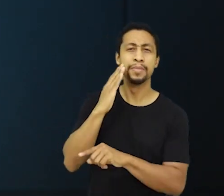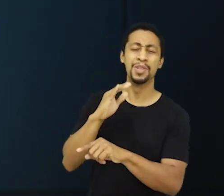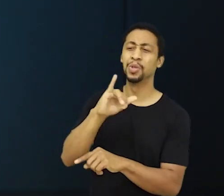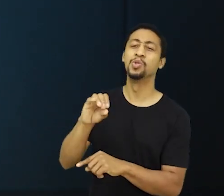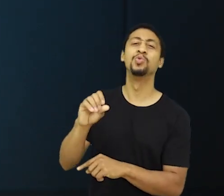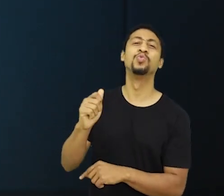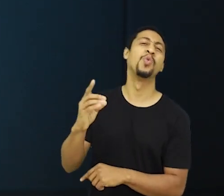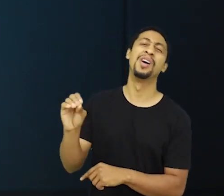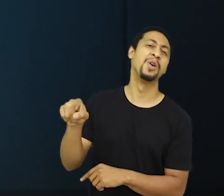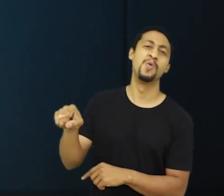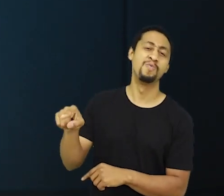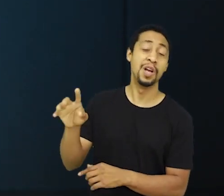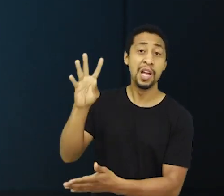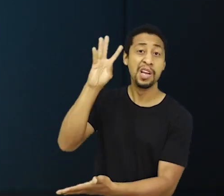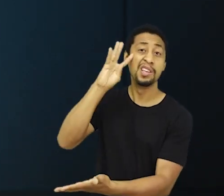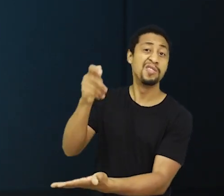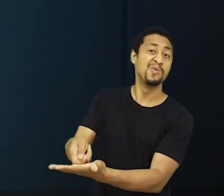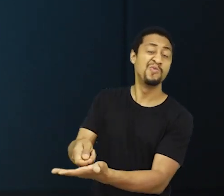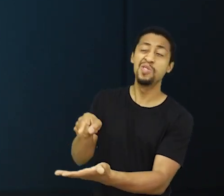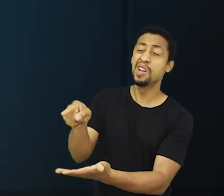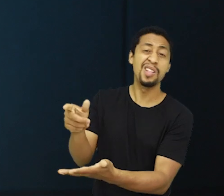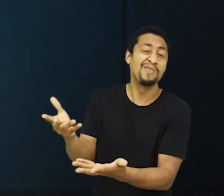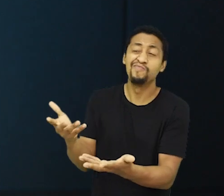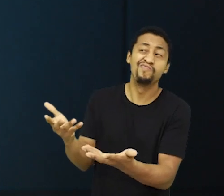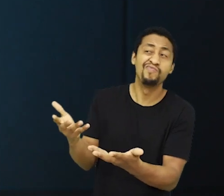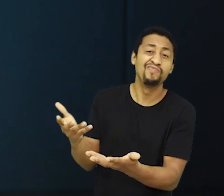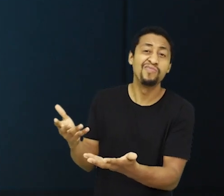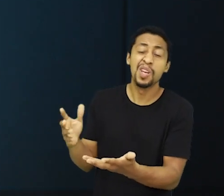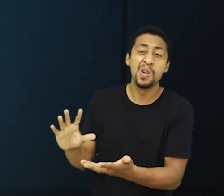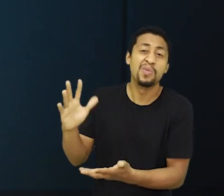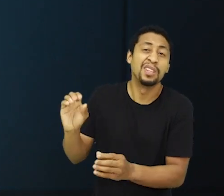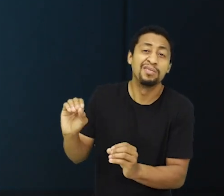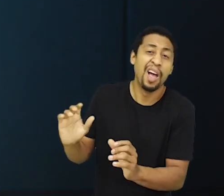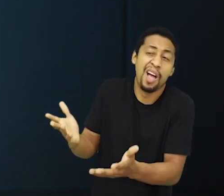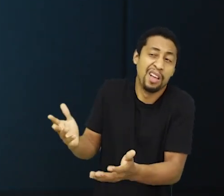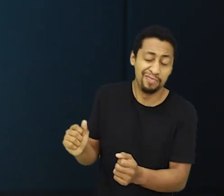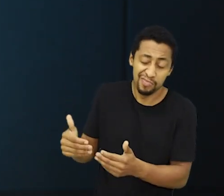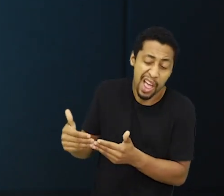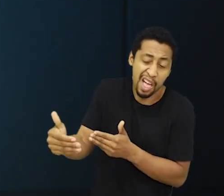perder, dando a sentença na medida em que ele se